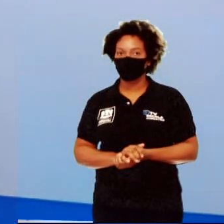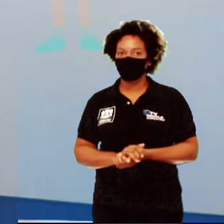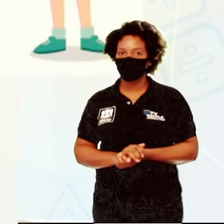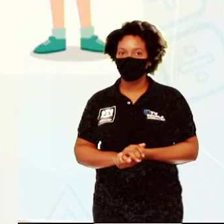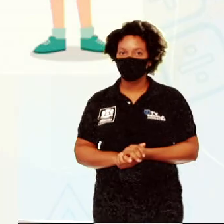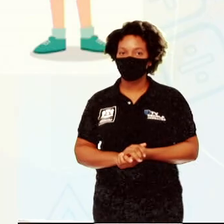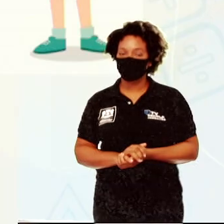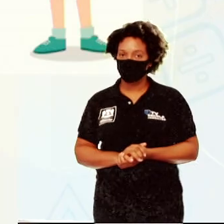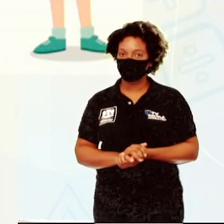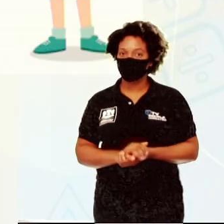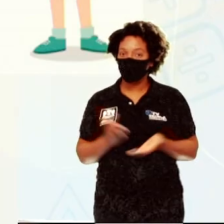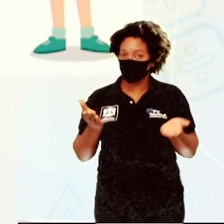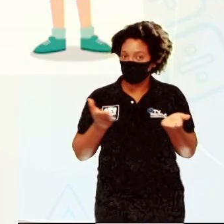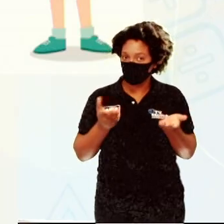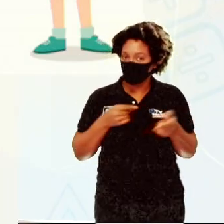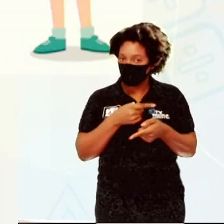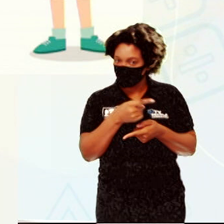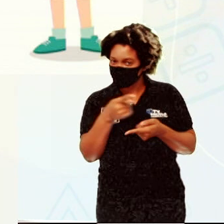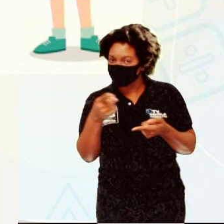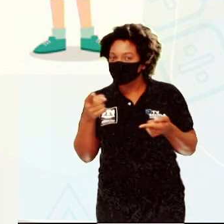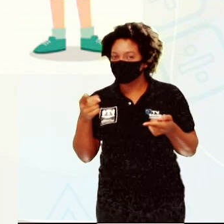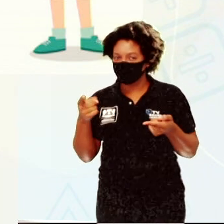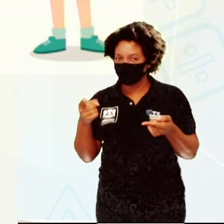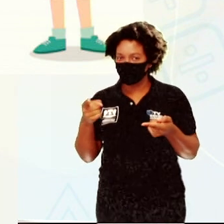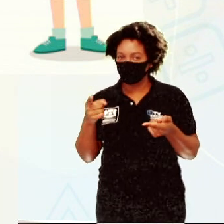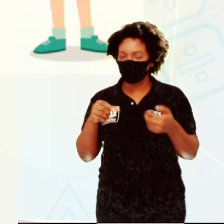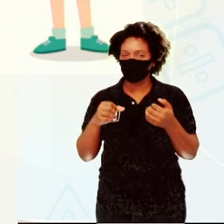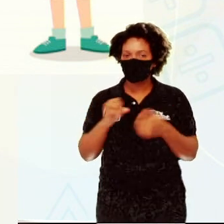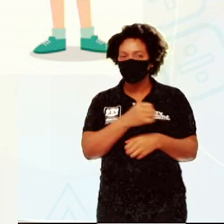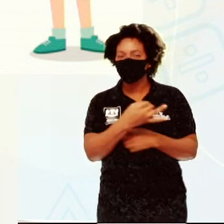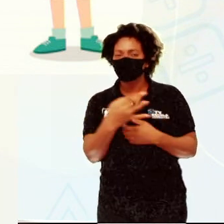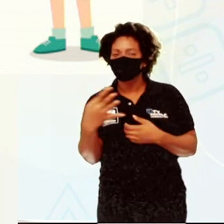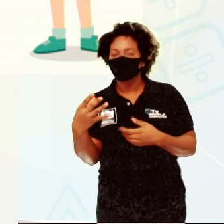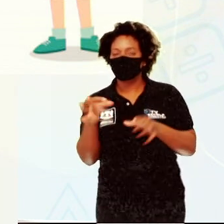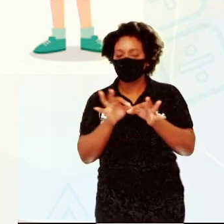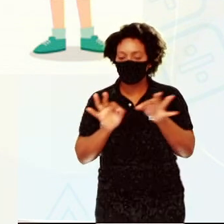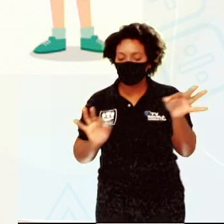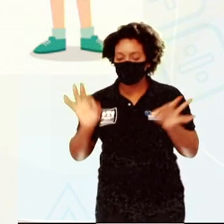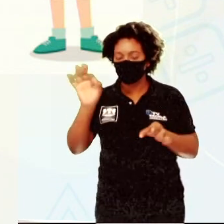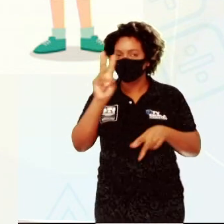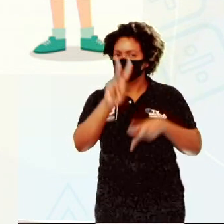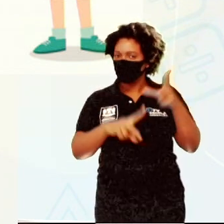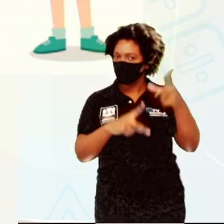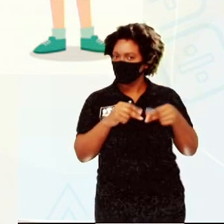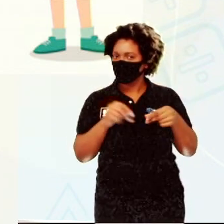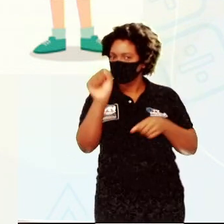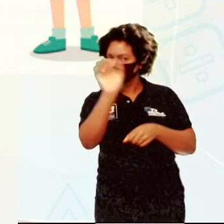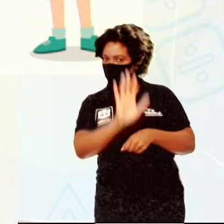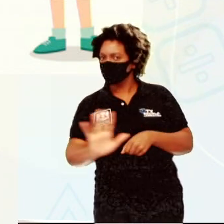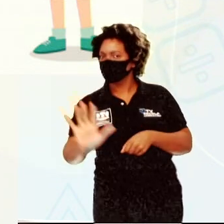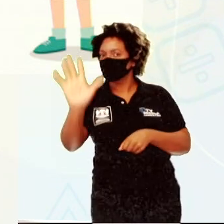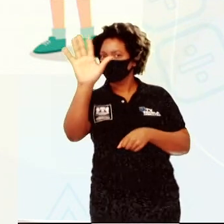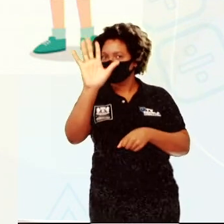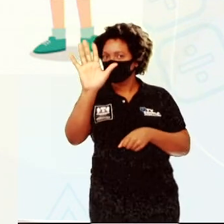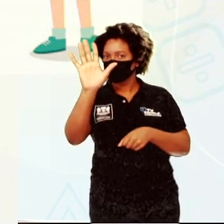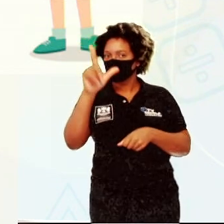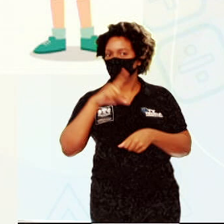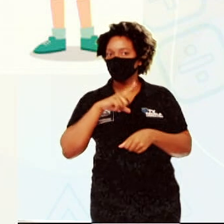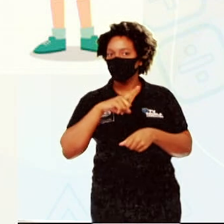Olha só, agora é com você. Qual a medida desses objetos? Eu tenho aqui uma